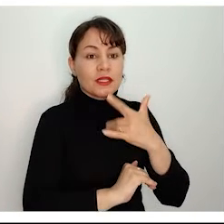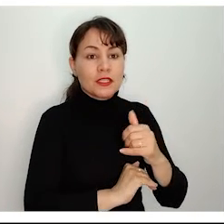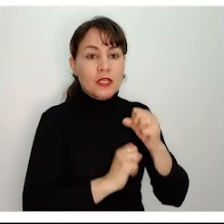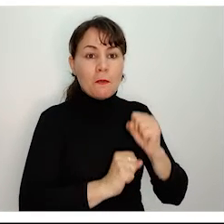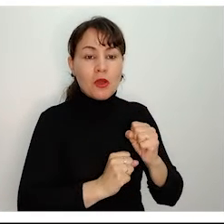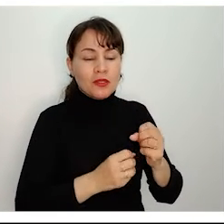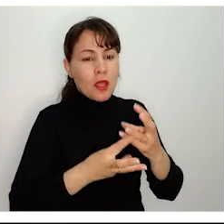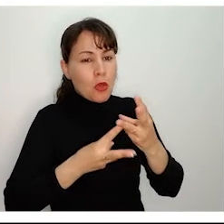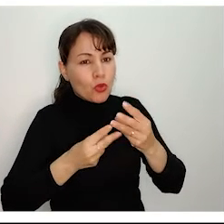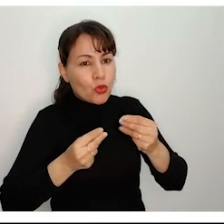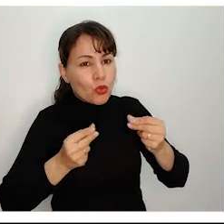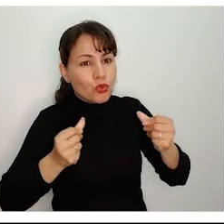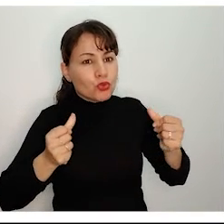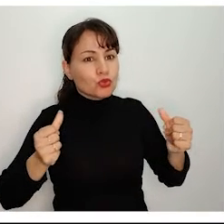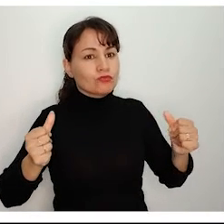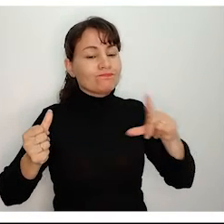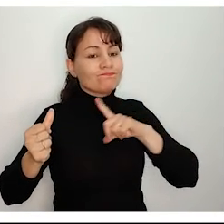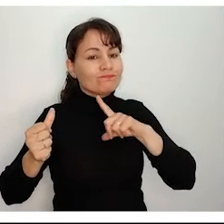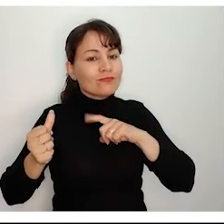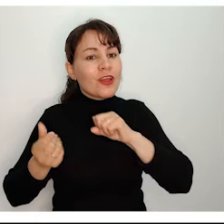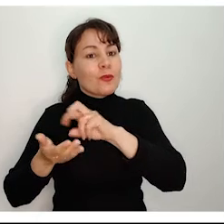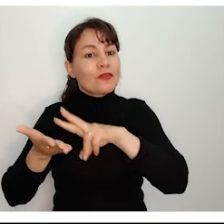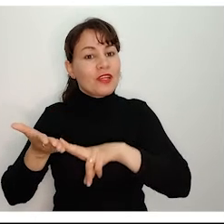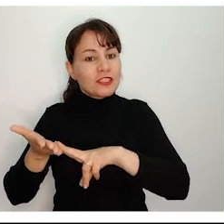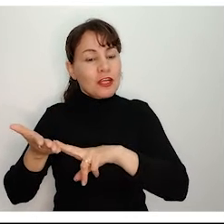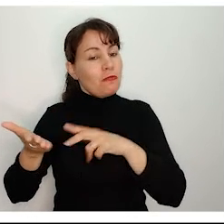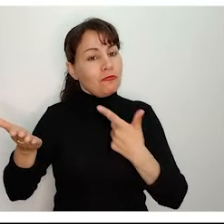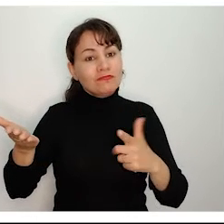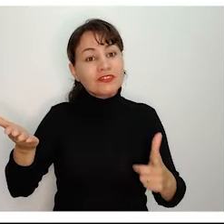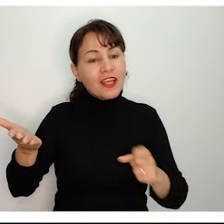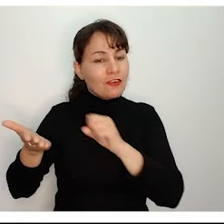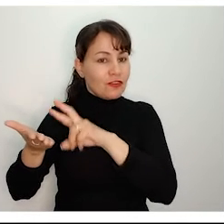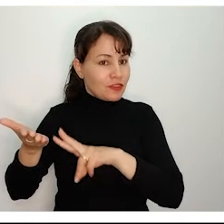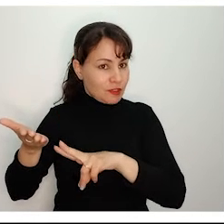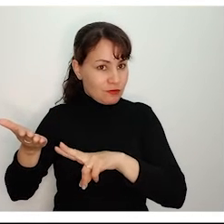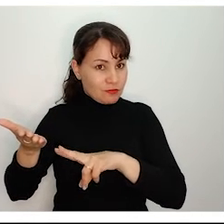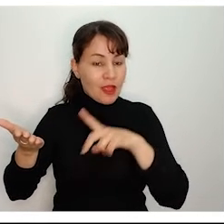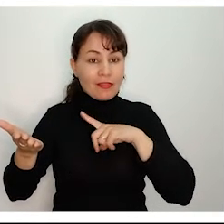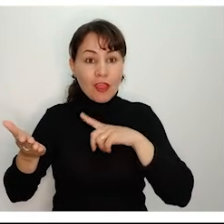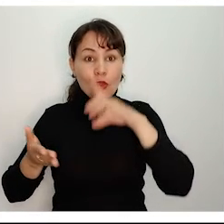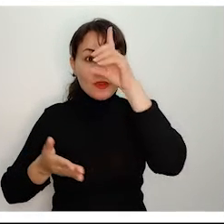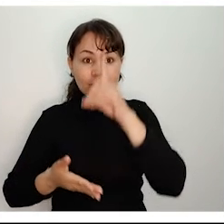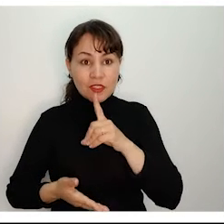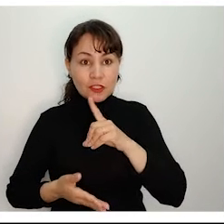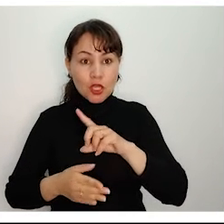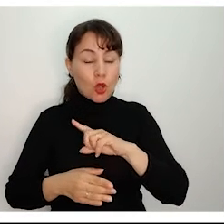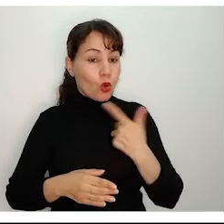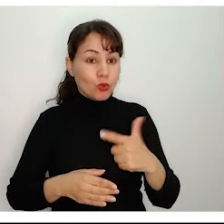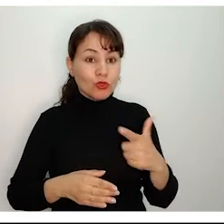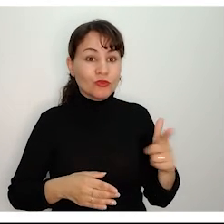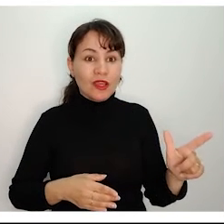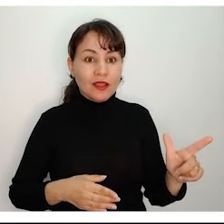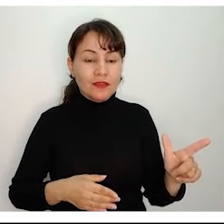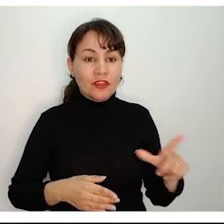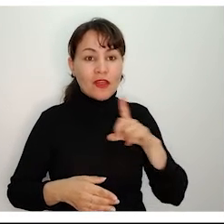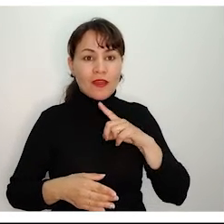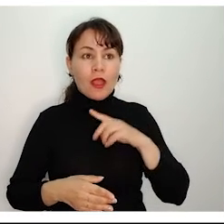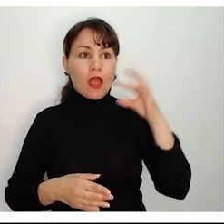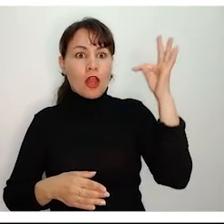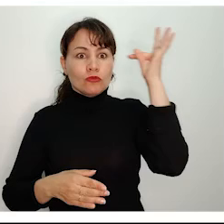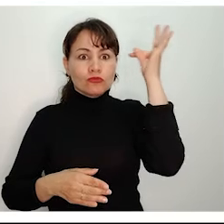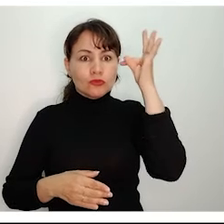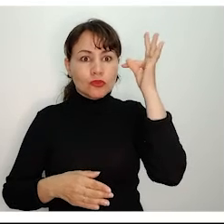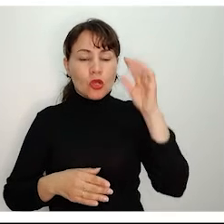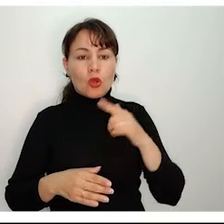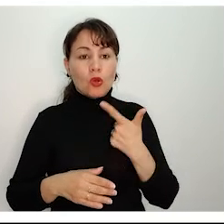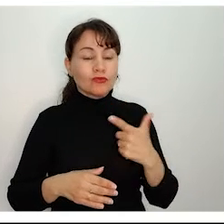da criança possam ser minimizados, tenha ela um diagnóstico ou não, tenha ela uma deficiência ou não, tenha